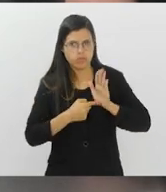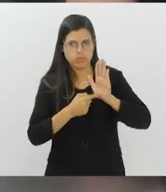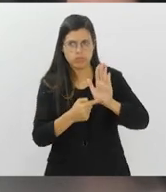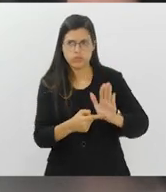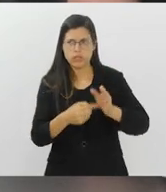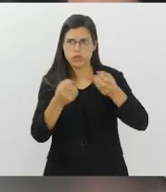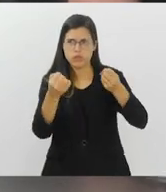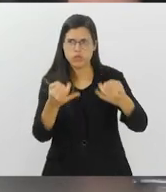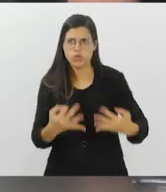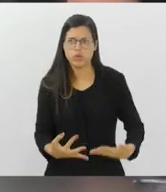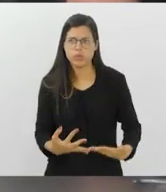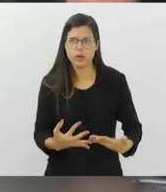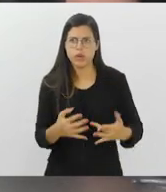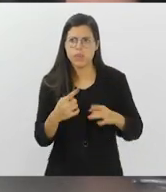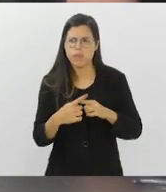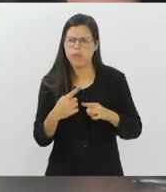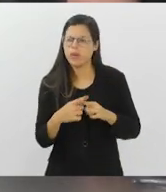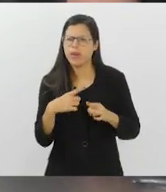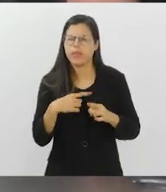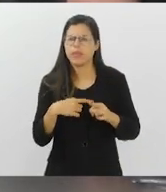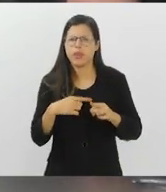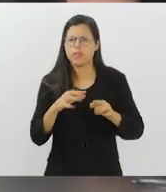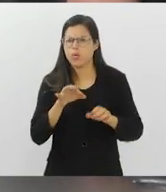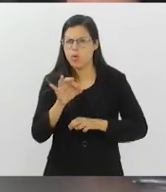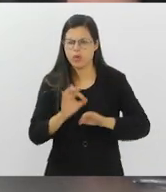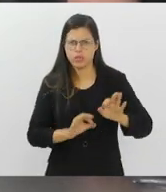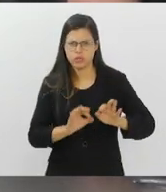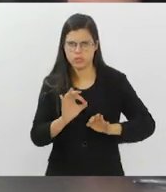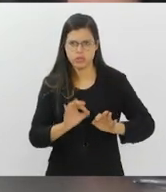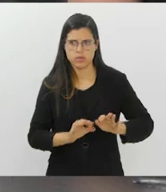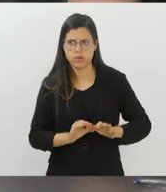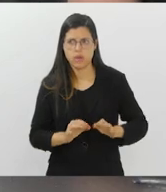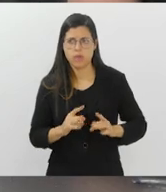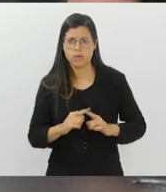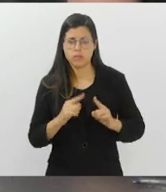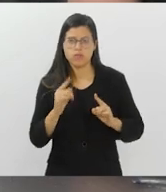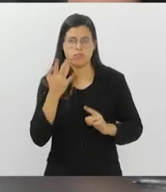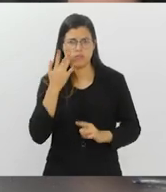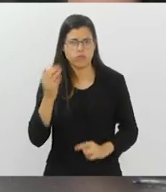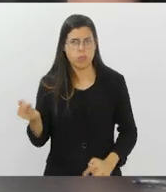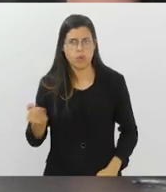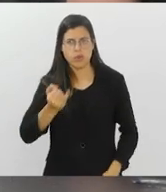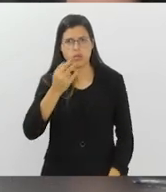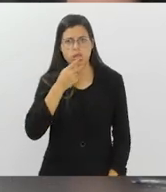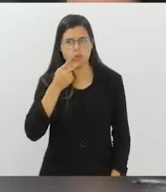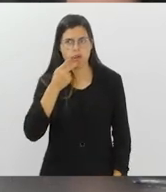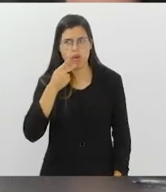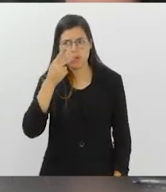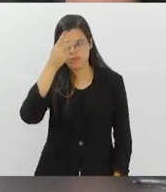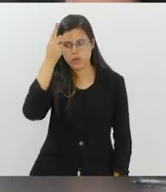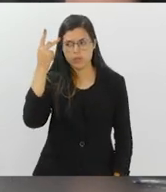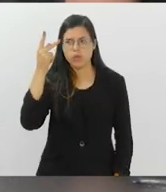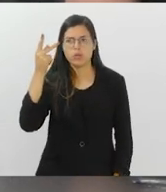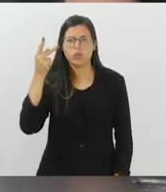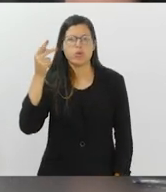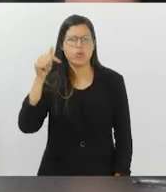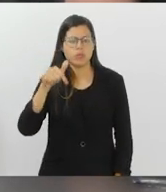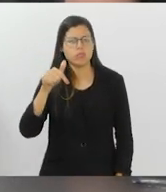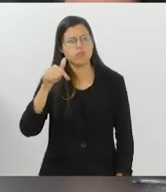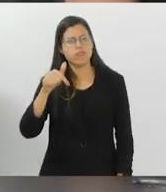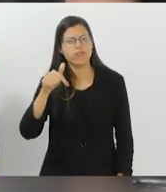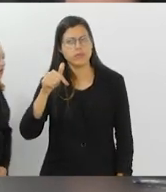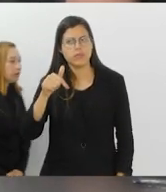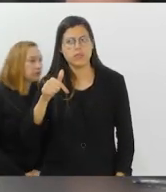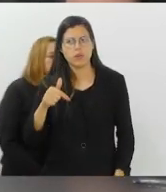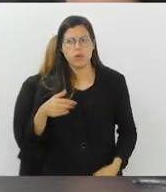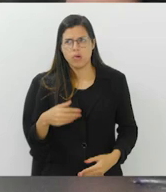isso, por que essa divisão. Aí, mas eu acho que é importante falar para o público aqui que está nos ouvindo como é que se deu